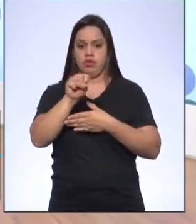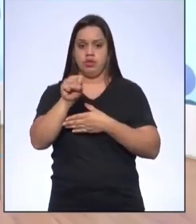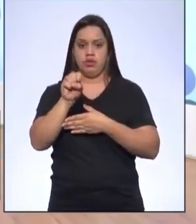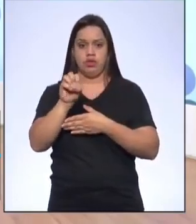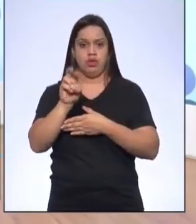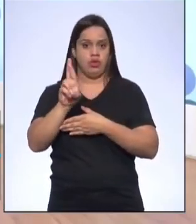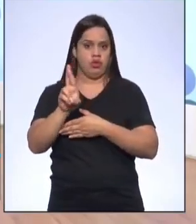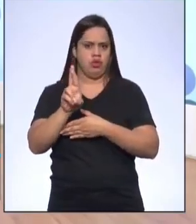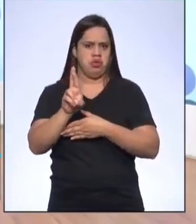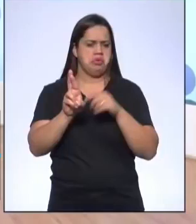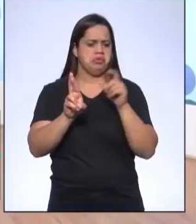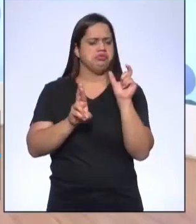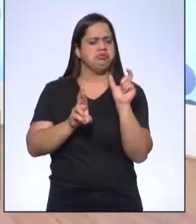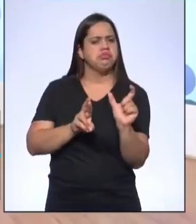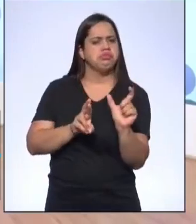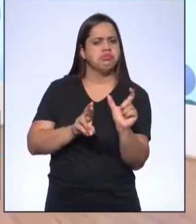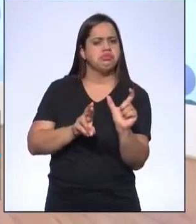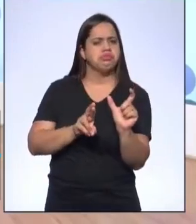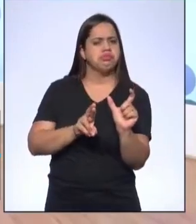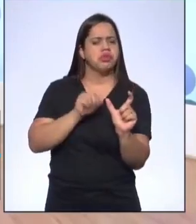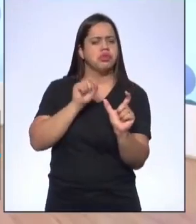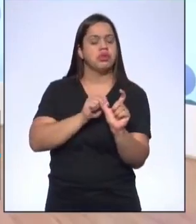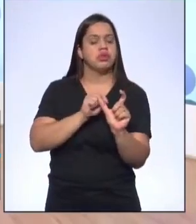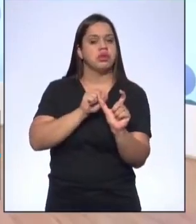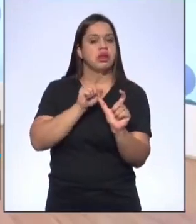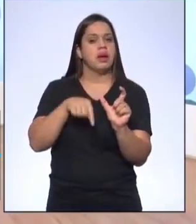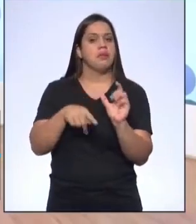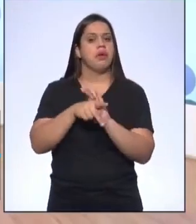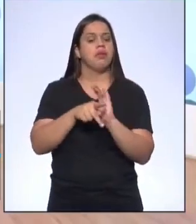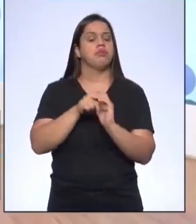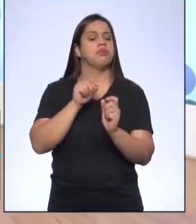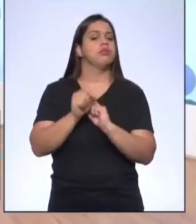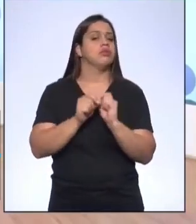hein? Emissão, emitir.